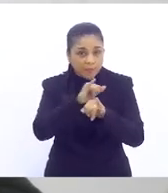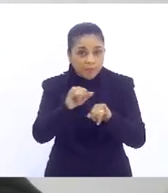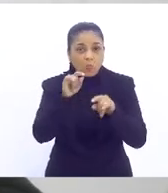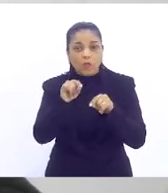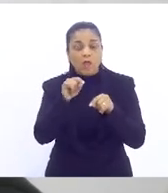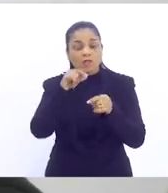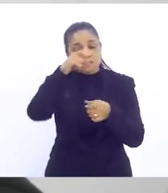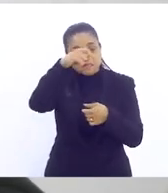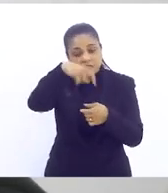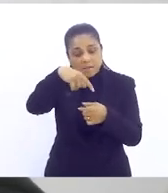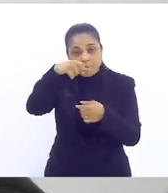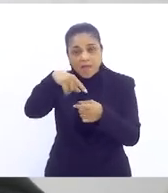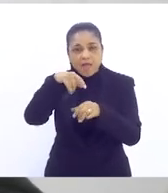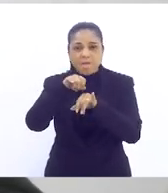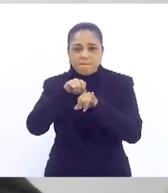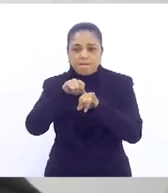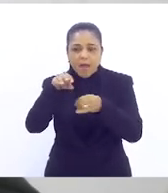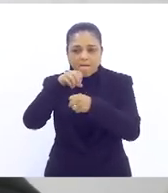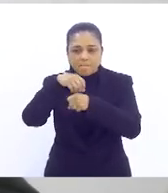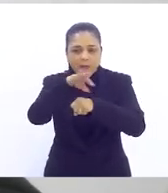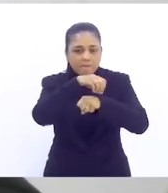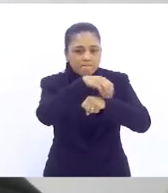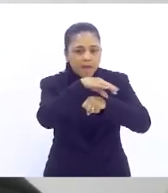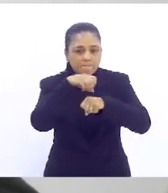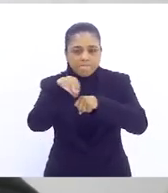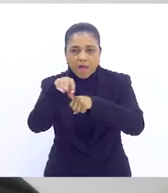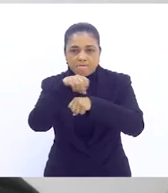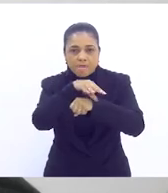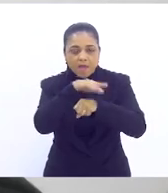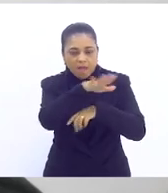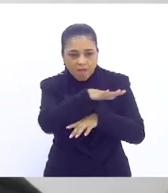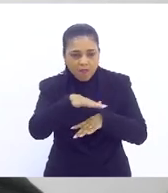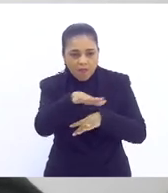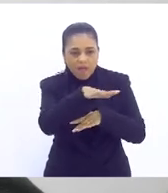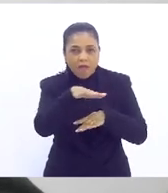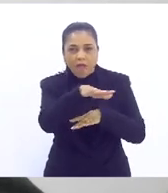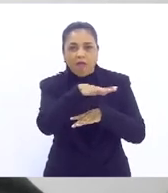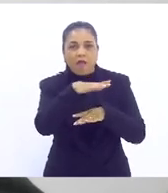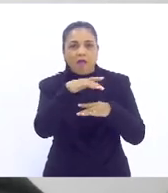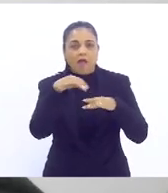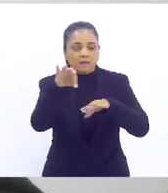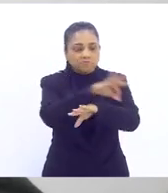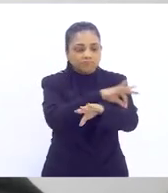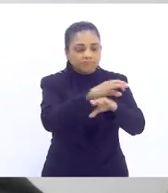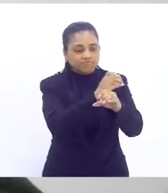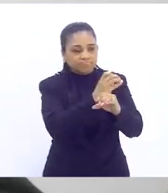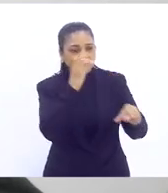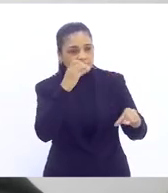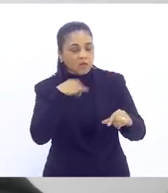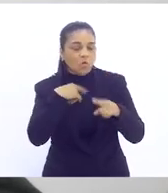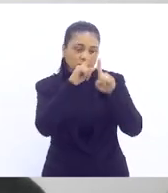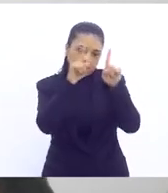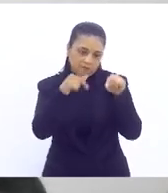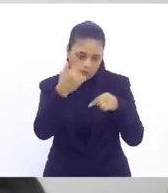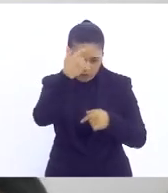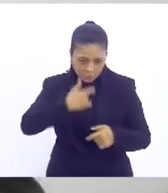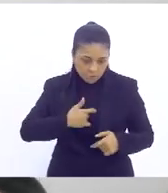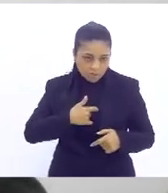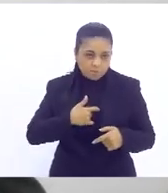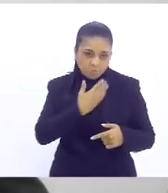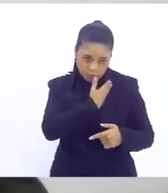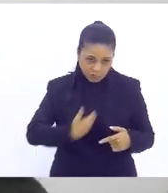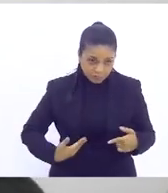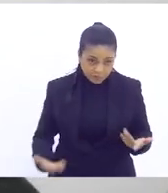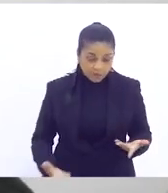semear eu digo que a gente semeia muito eu semeia muito as questões na área da arquitetura de engenharia como servidora pública e Através